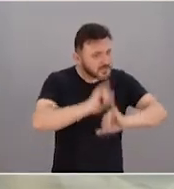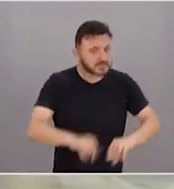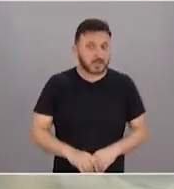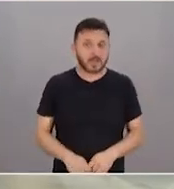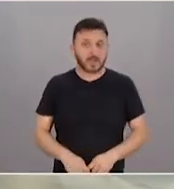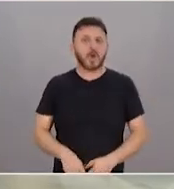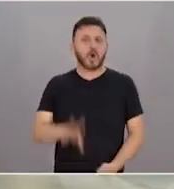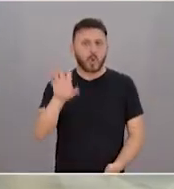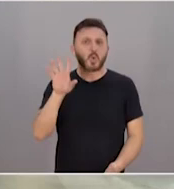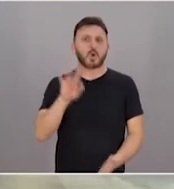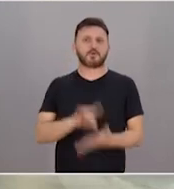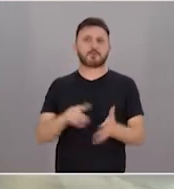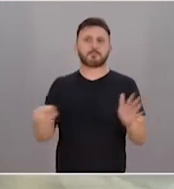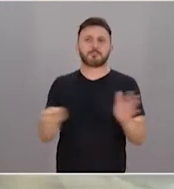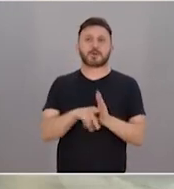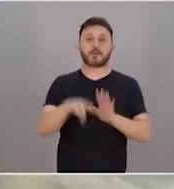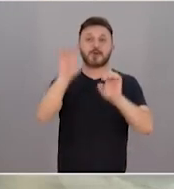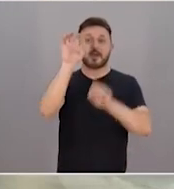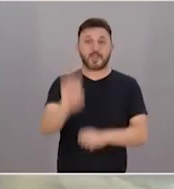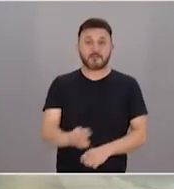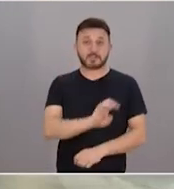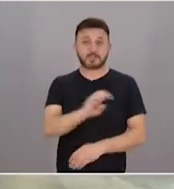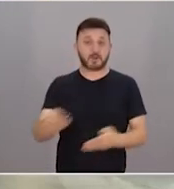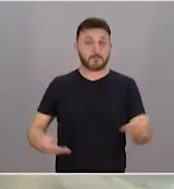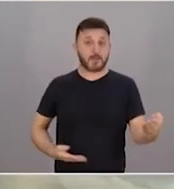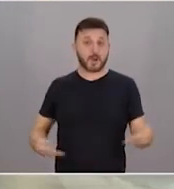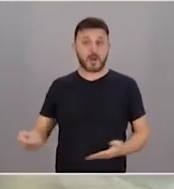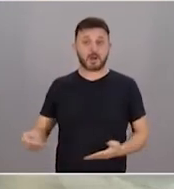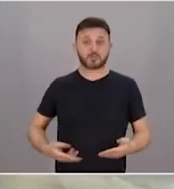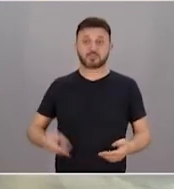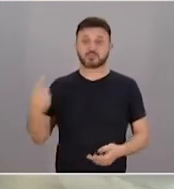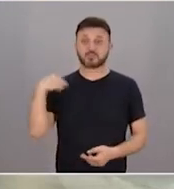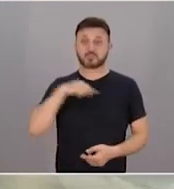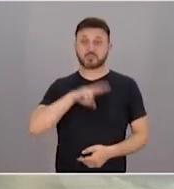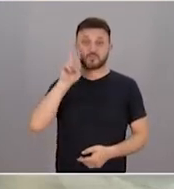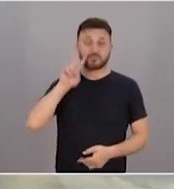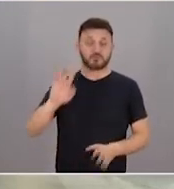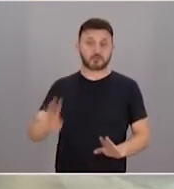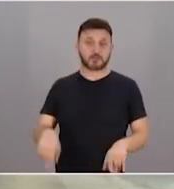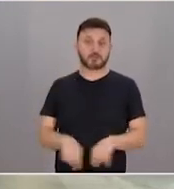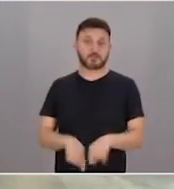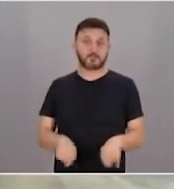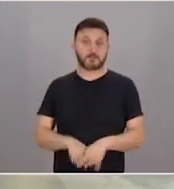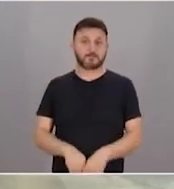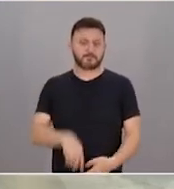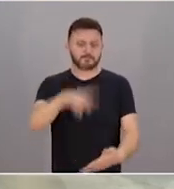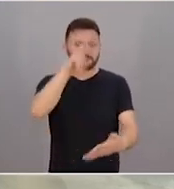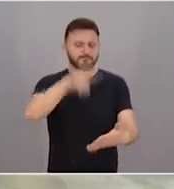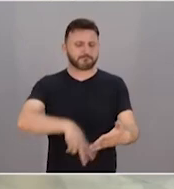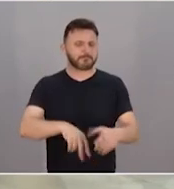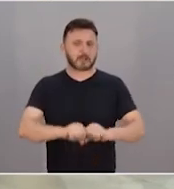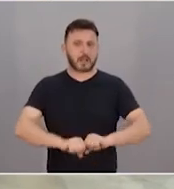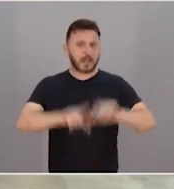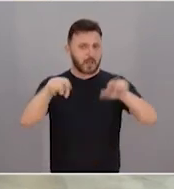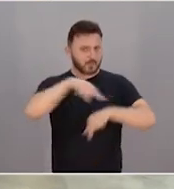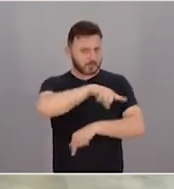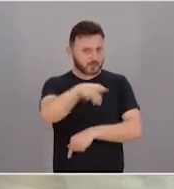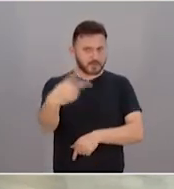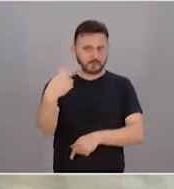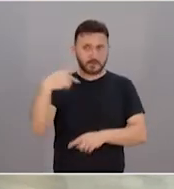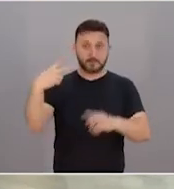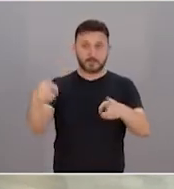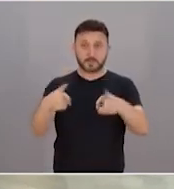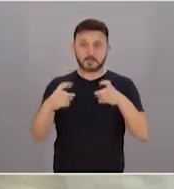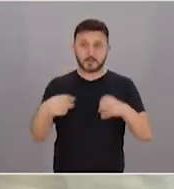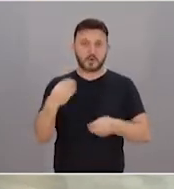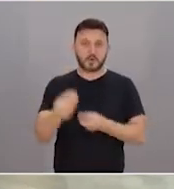bem confirmado no Evangelho de Marcos, que acabamos de proclamar. O texto é muito claro para mim e para você, quando diz